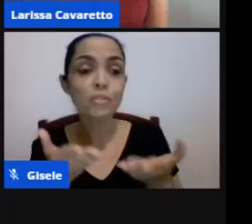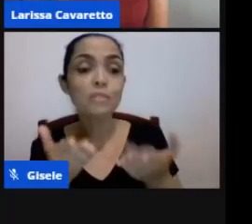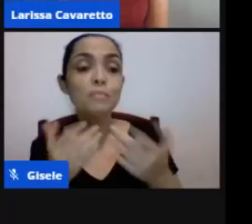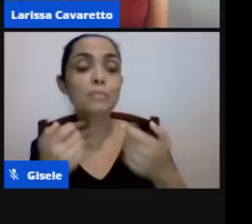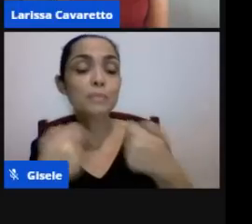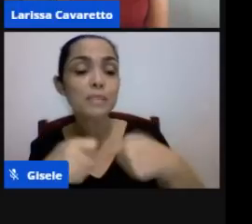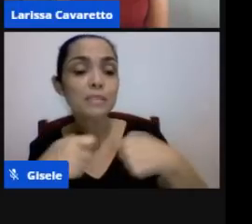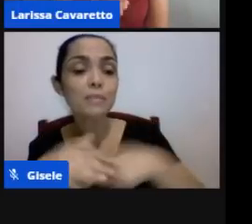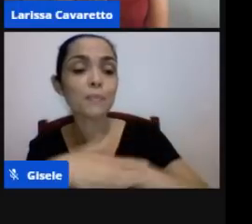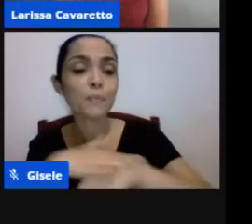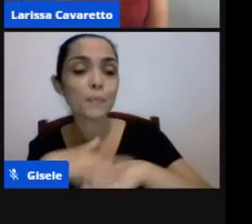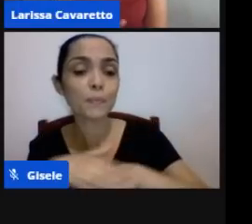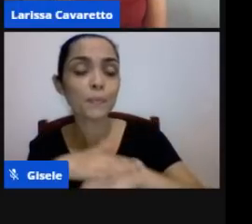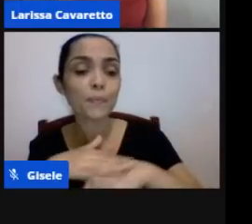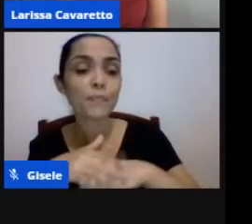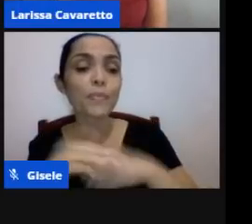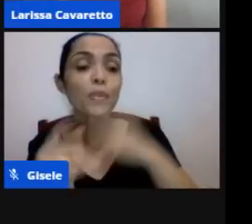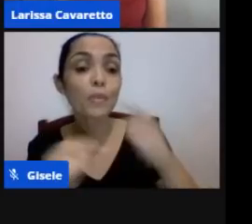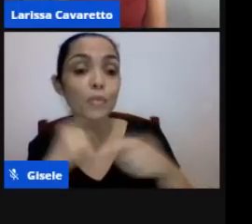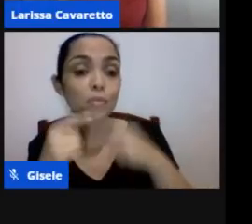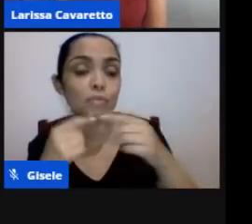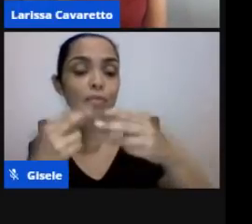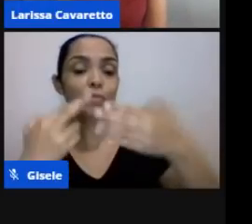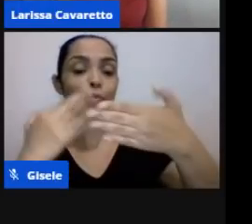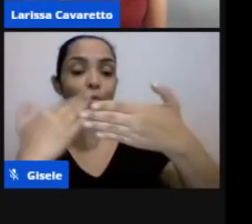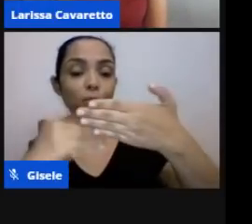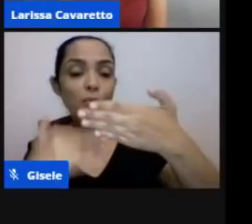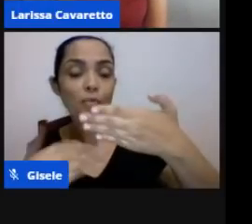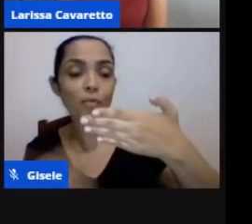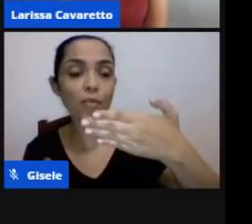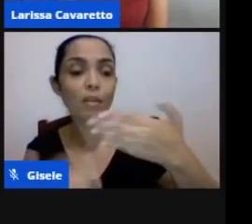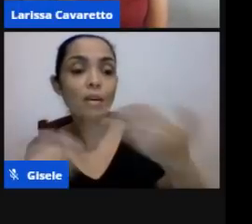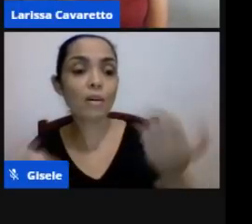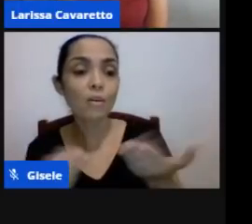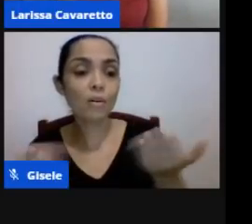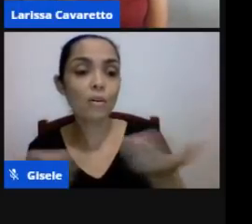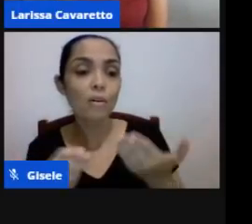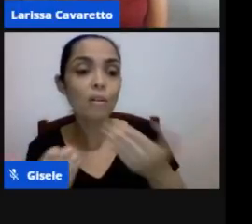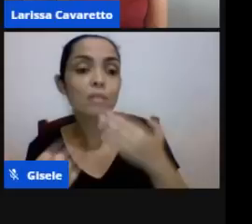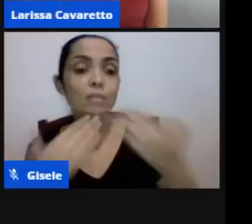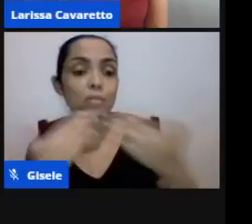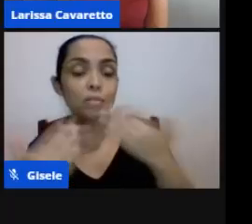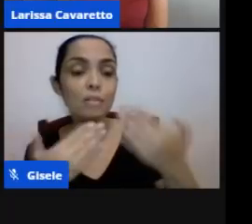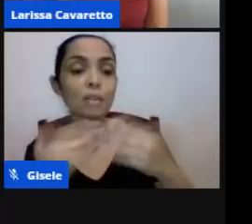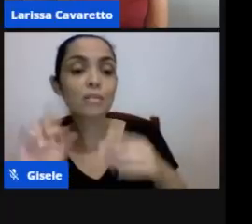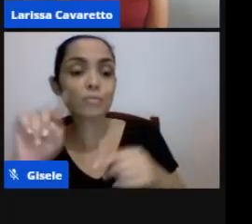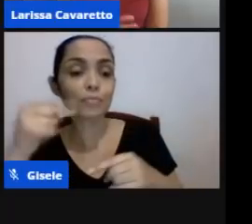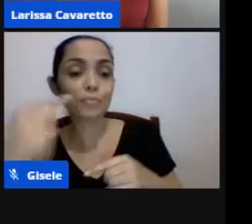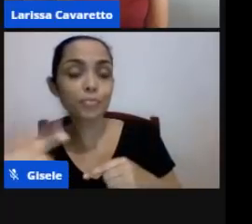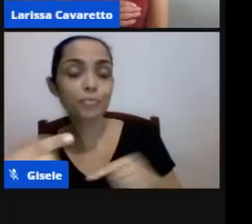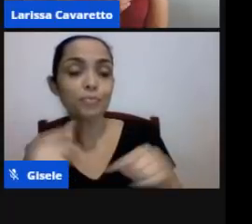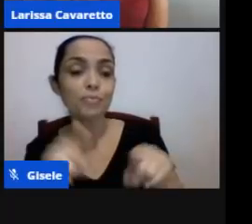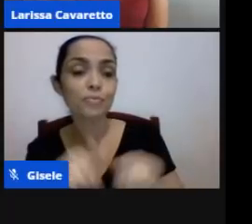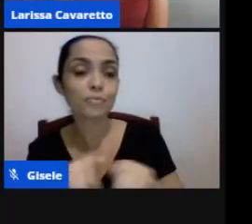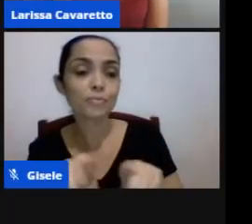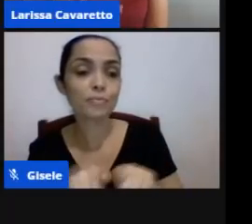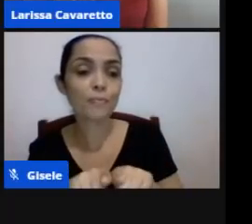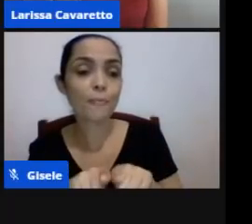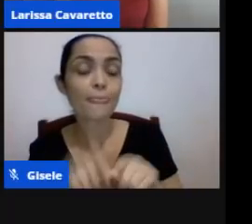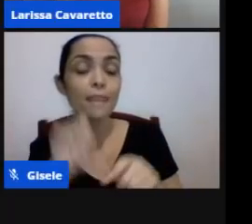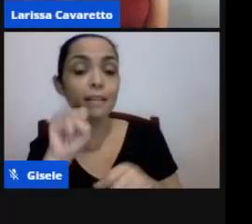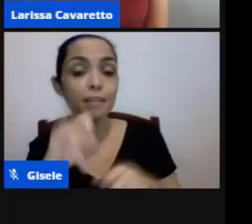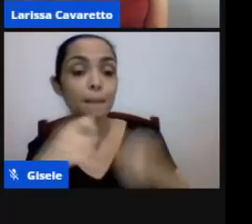Então, muitas dúvidas já vão ser esclarecidas agora mesmo no chat, tá? Mas, se